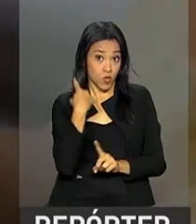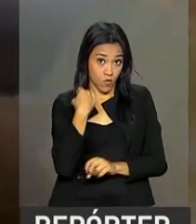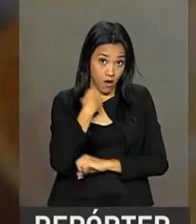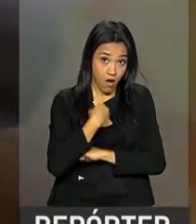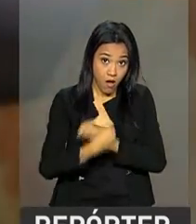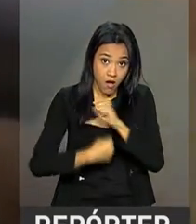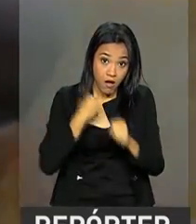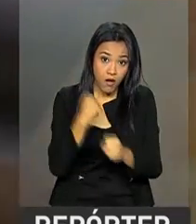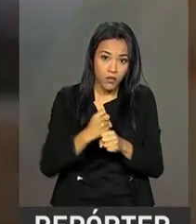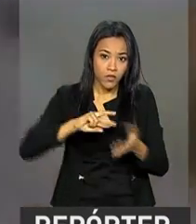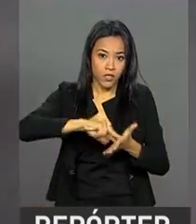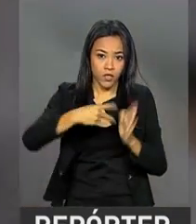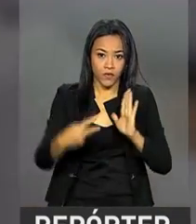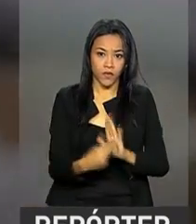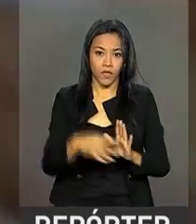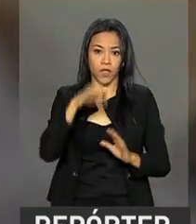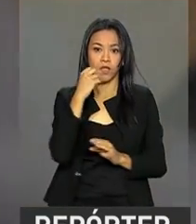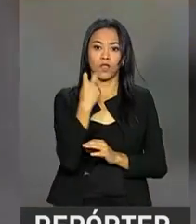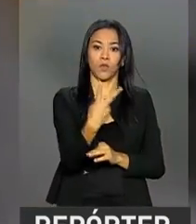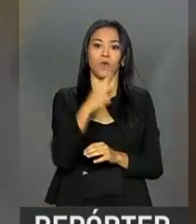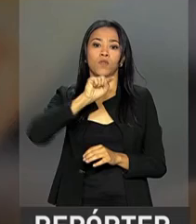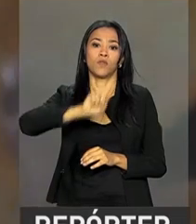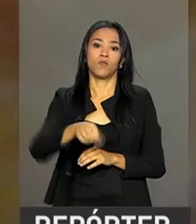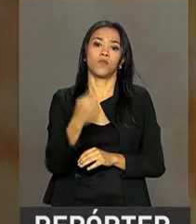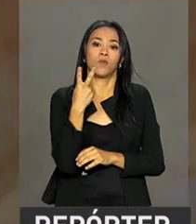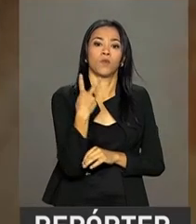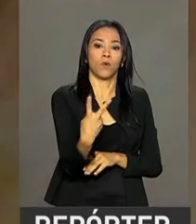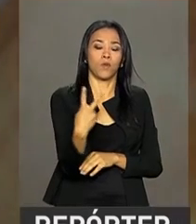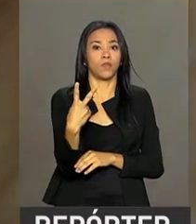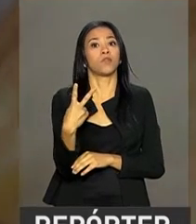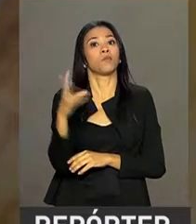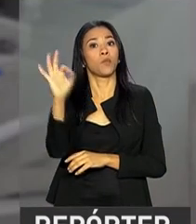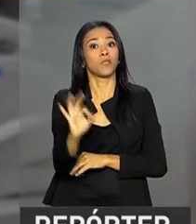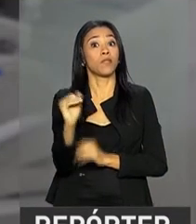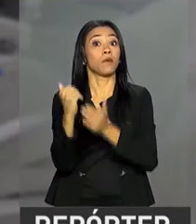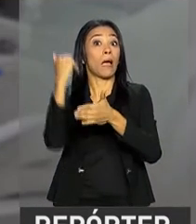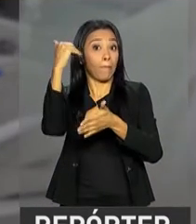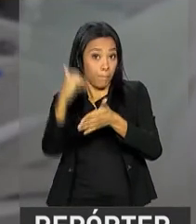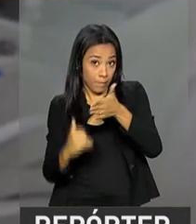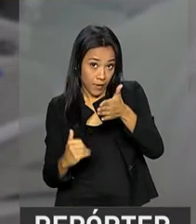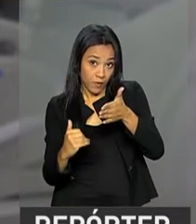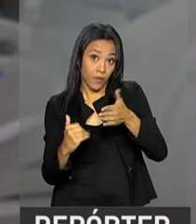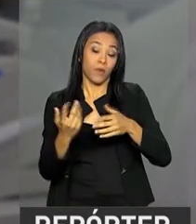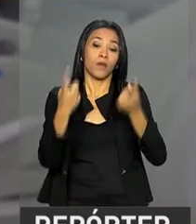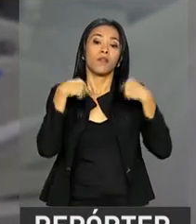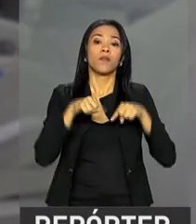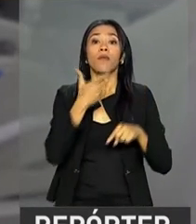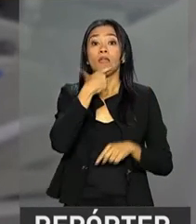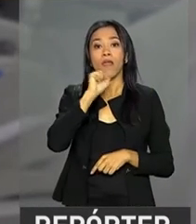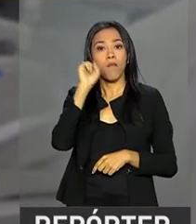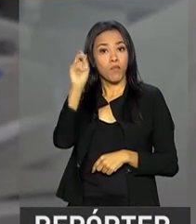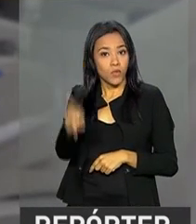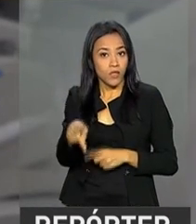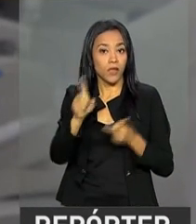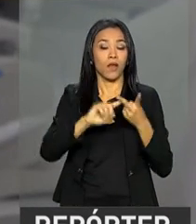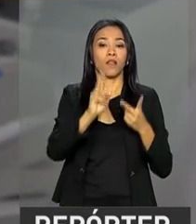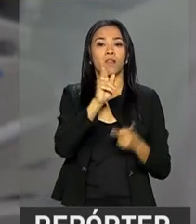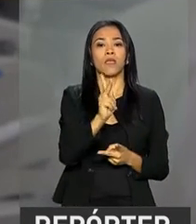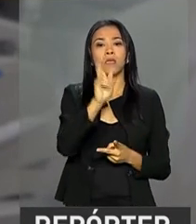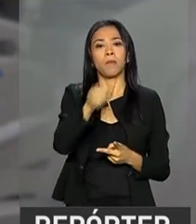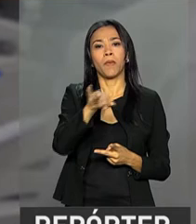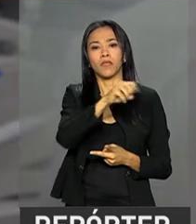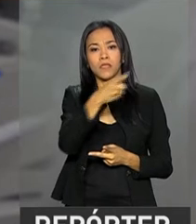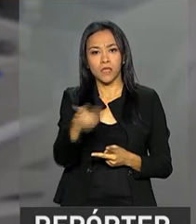representa 2,2 pontos percentuais a menos já no caso dos aposentados e pensionistas a